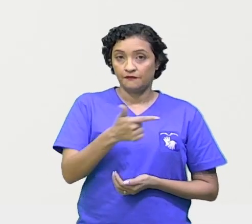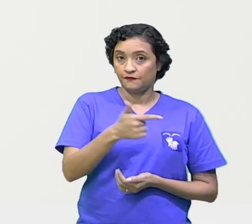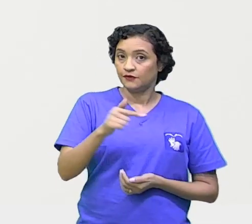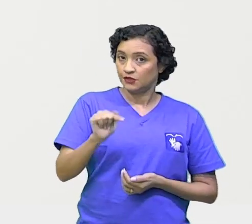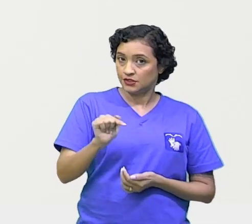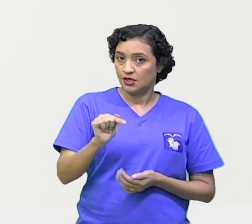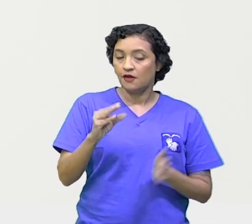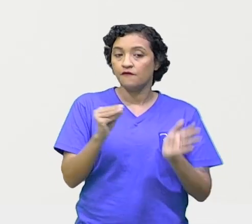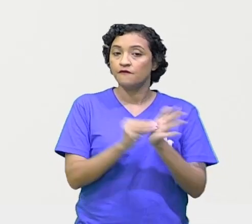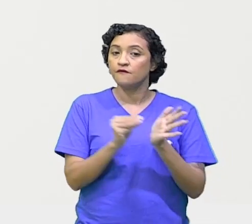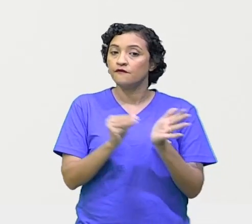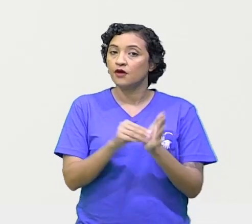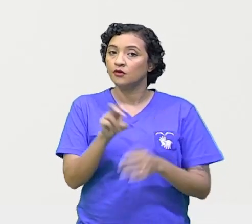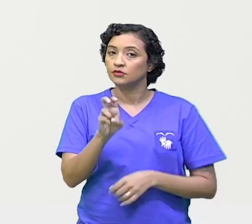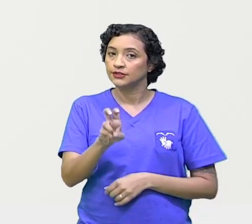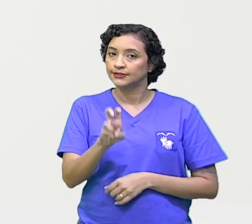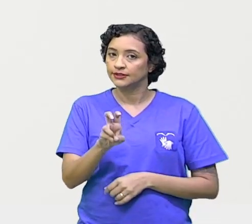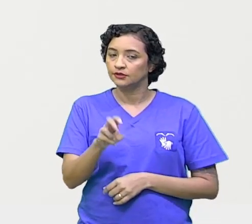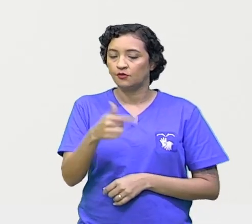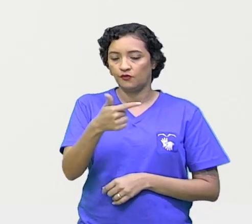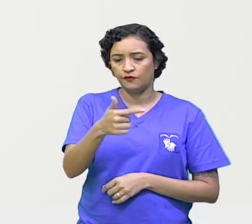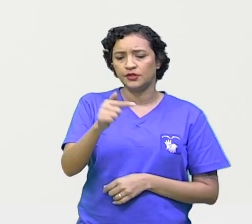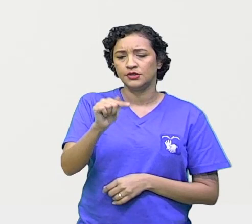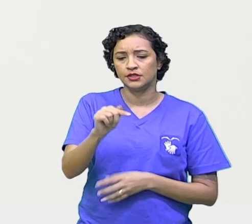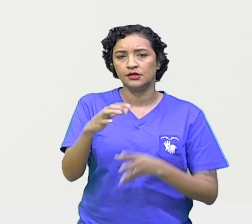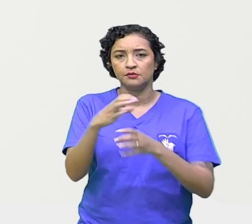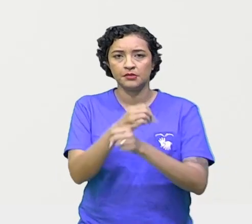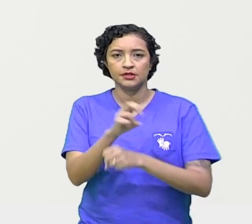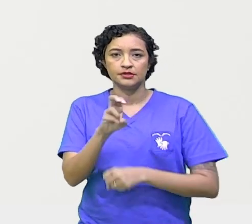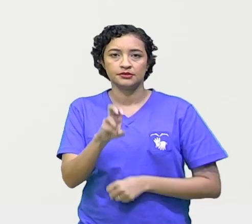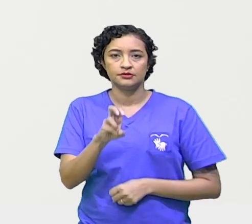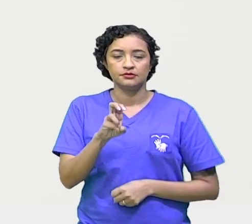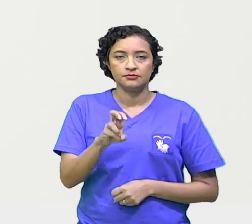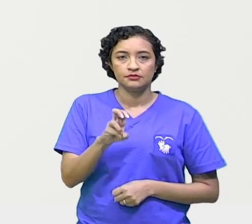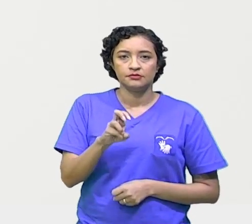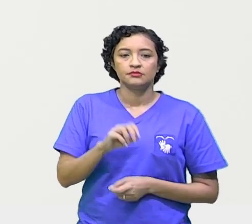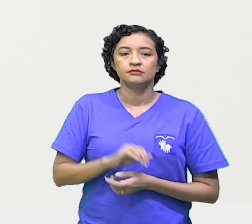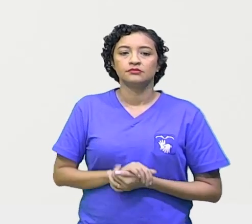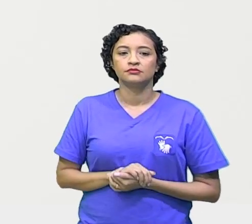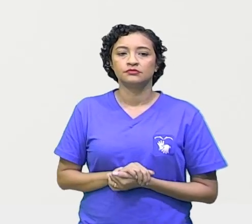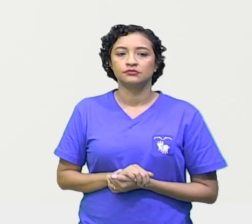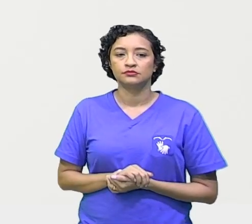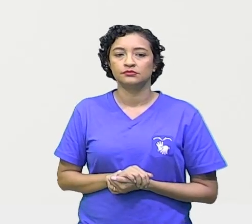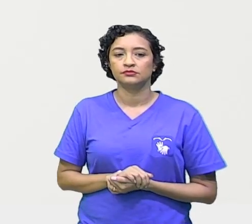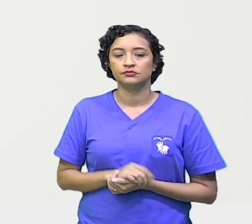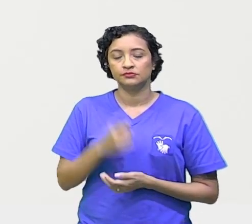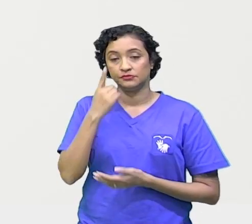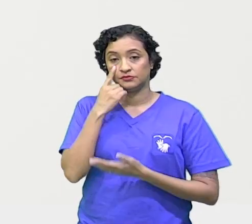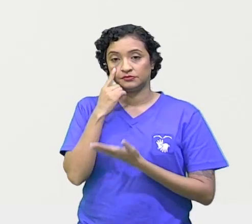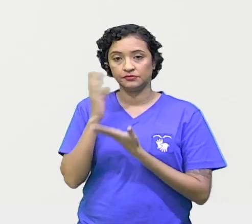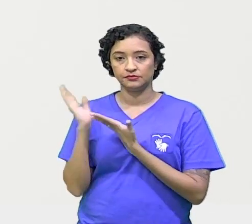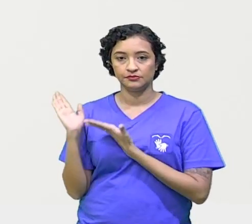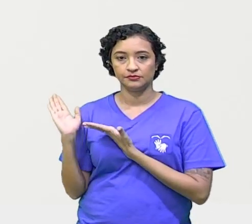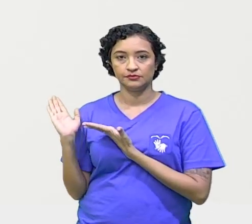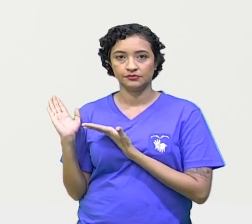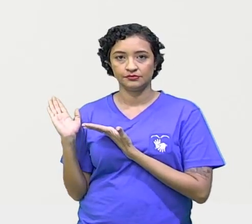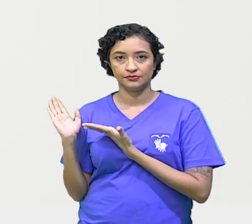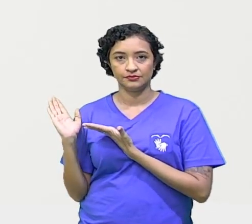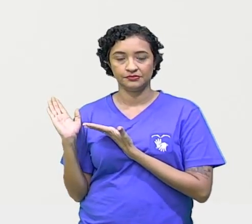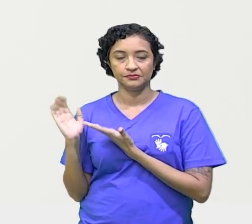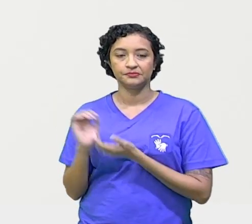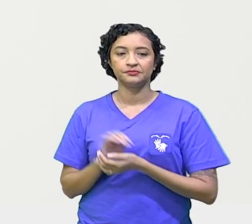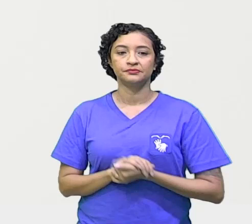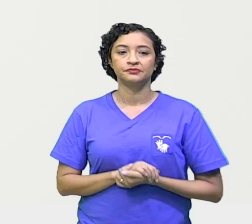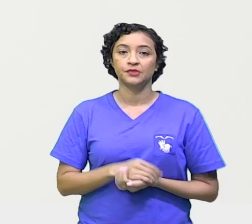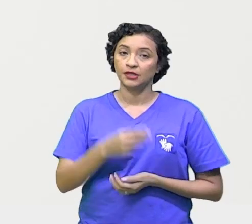5. 27 mais 5. 5 mais 7, 12, sobe 1. 2 mais 1,